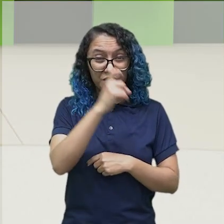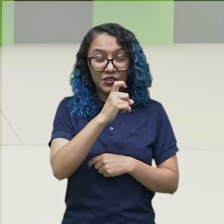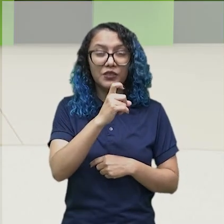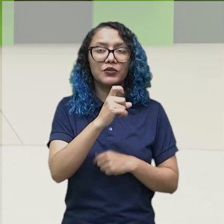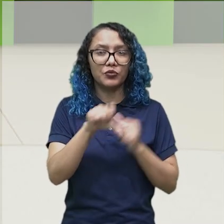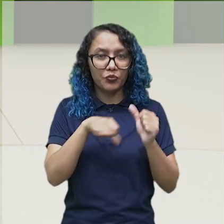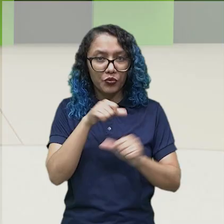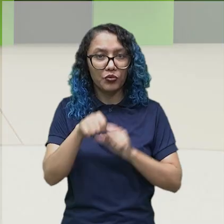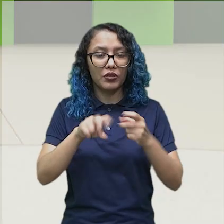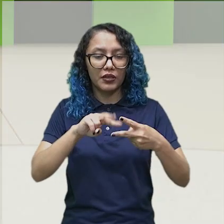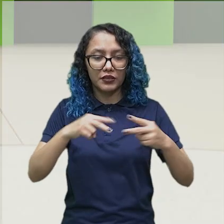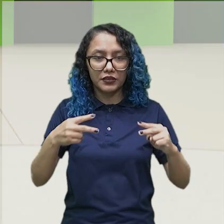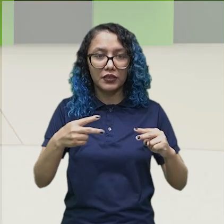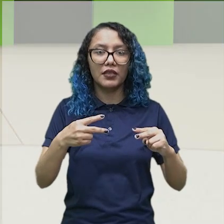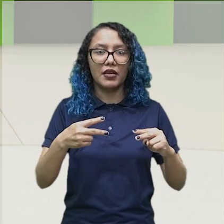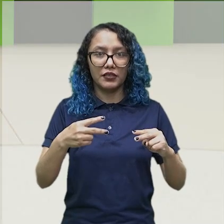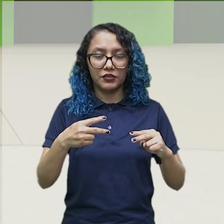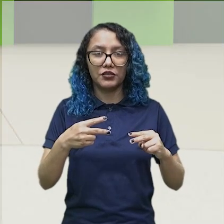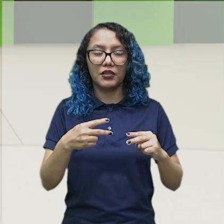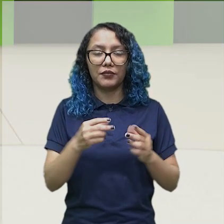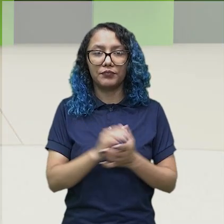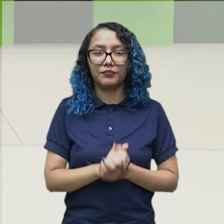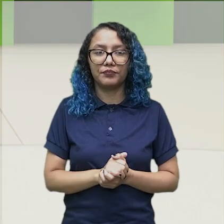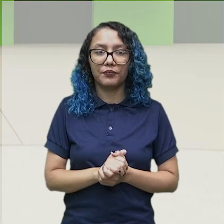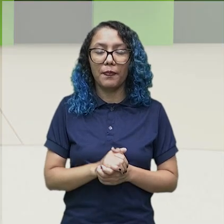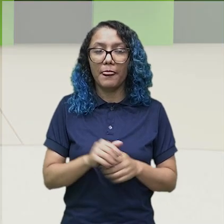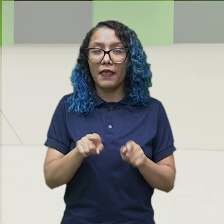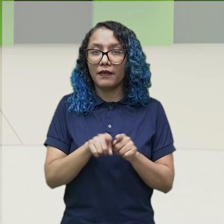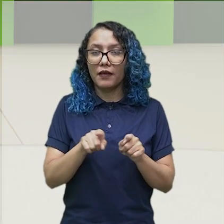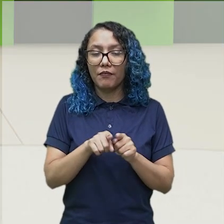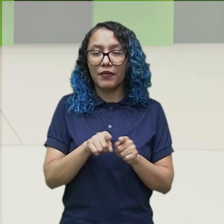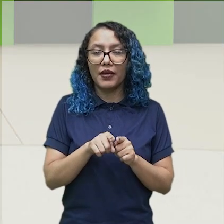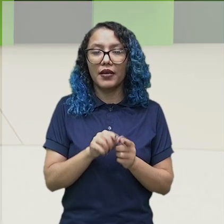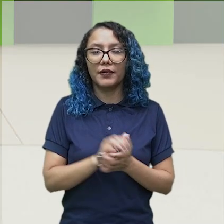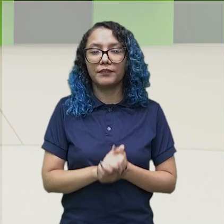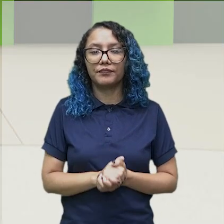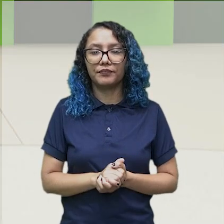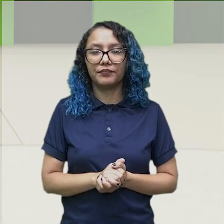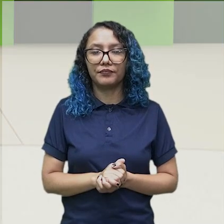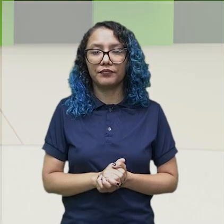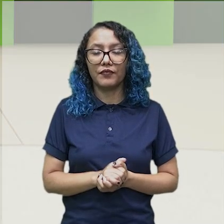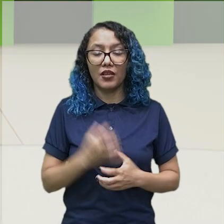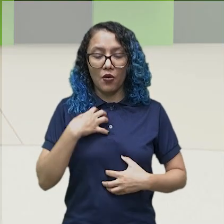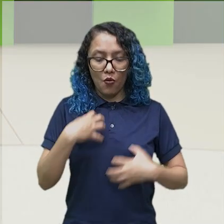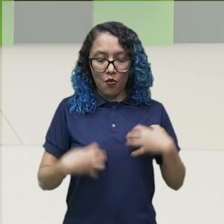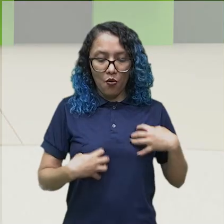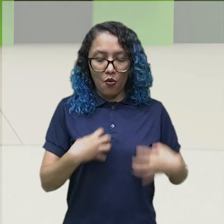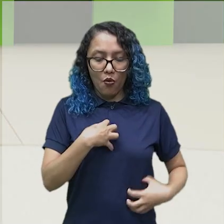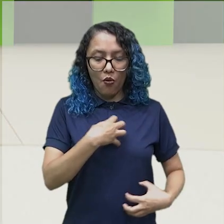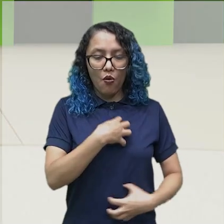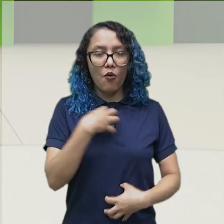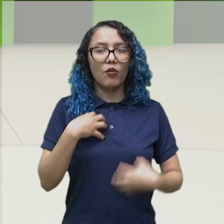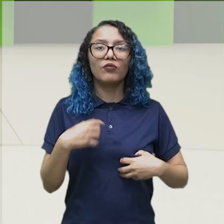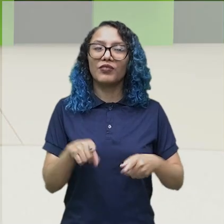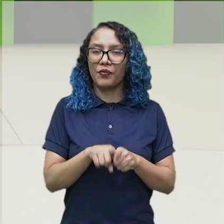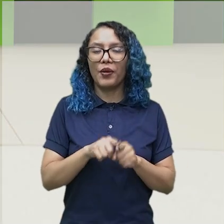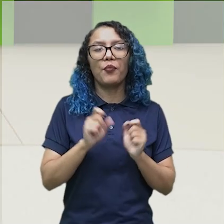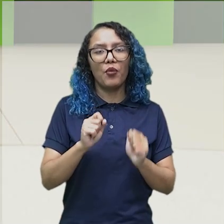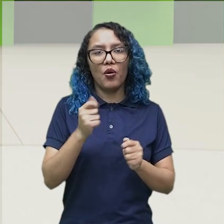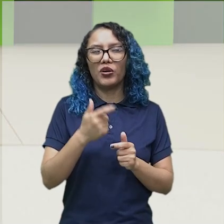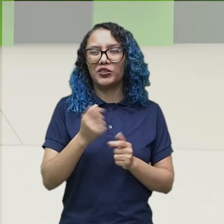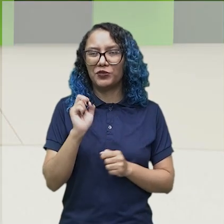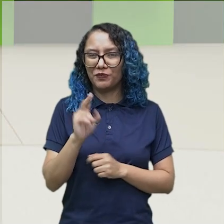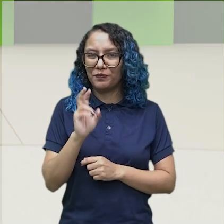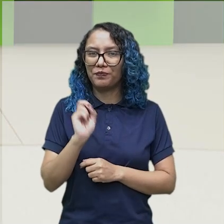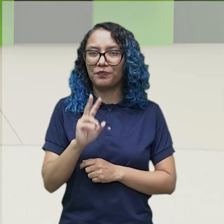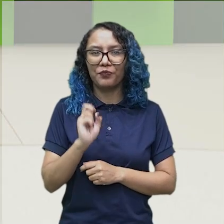e afetar o sistema reprodutor. Toxicidade em órgãos-alvo, né? O órgão ali